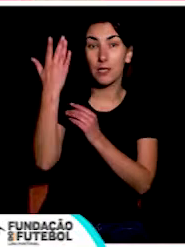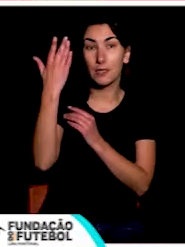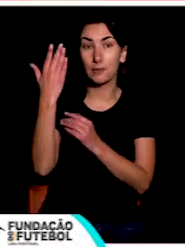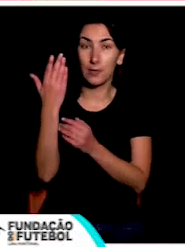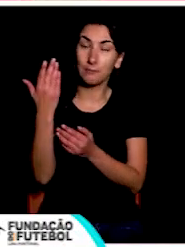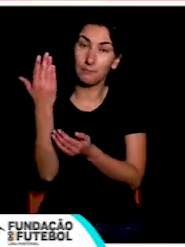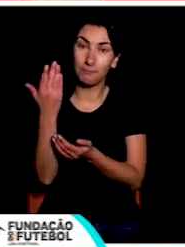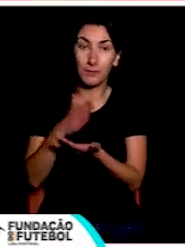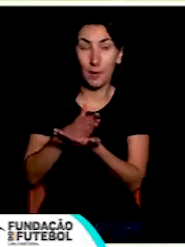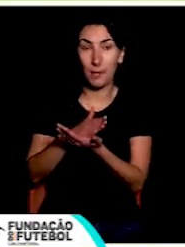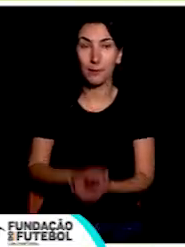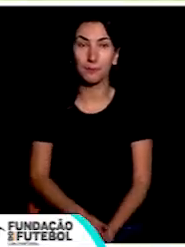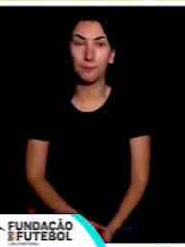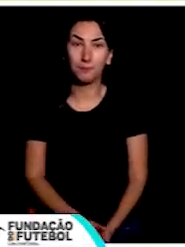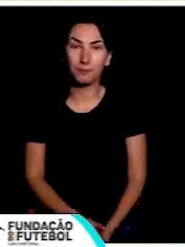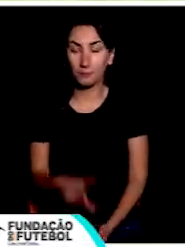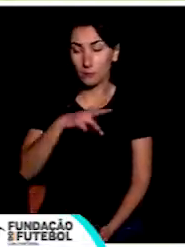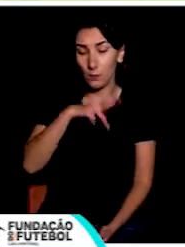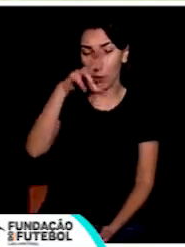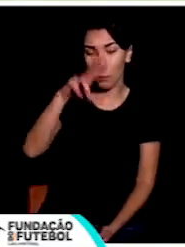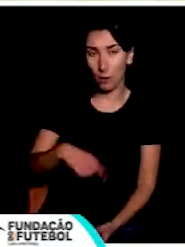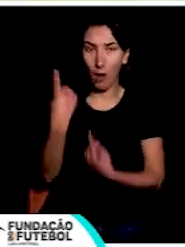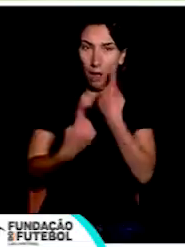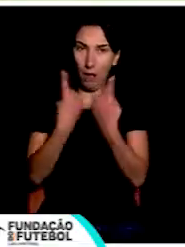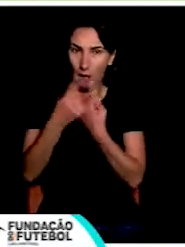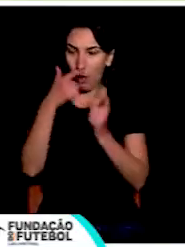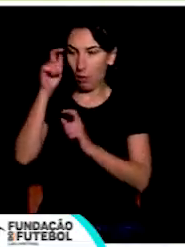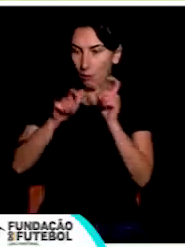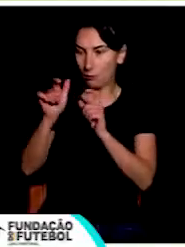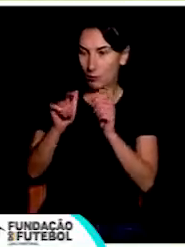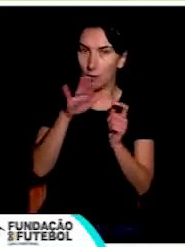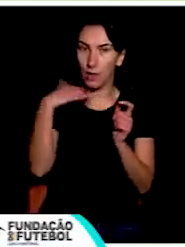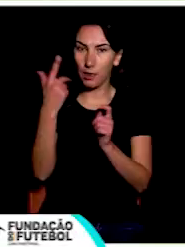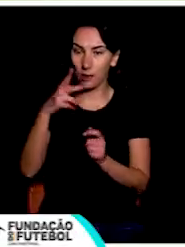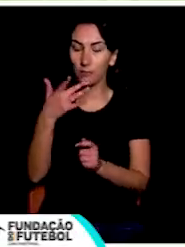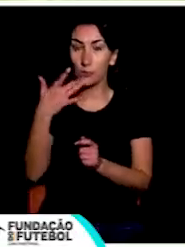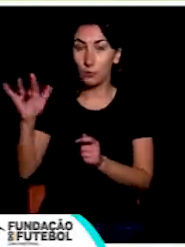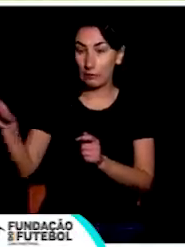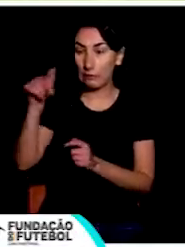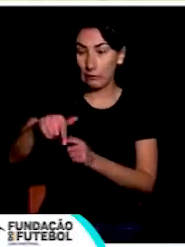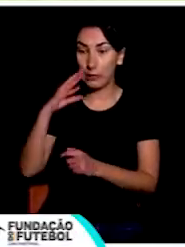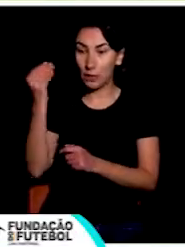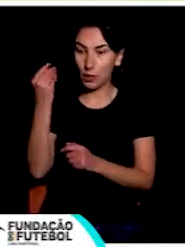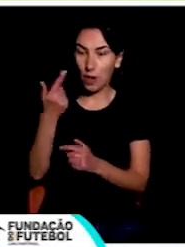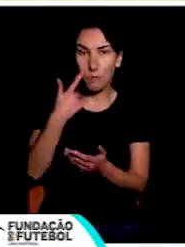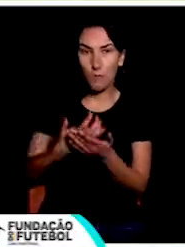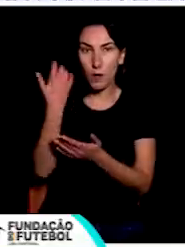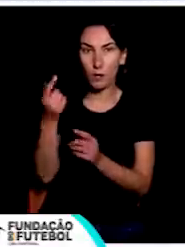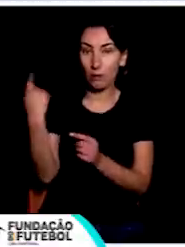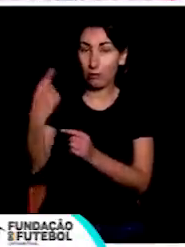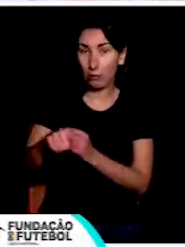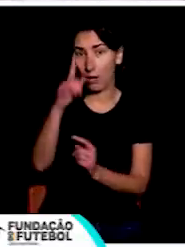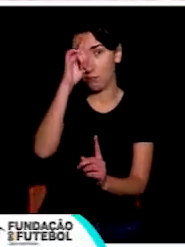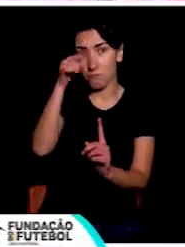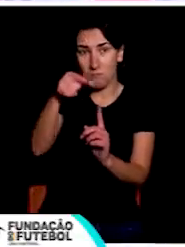assim dizer, é médio defensivo. Entre campeões europeus por Portugal e alguns craques no estrangeiro, este jovem talento encontra por aí as